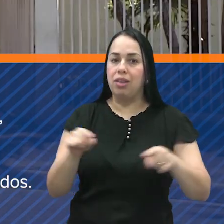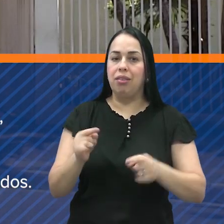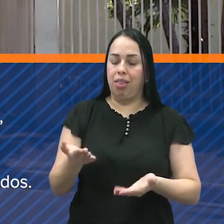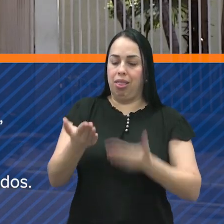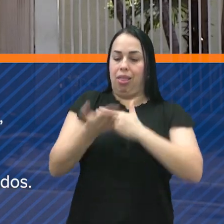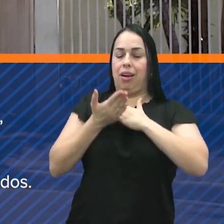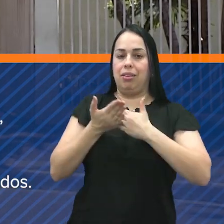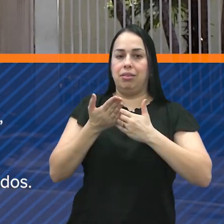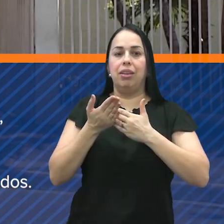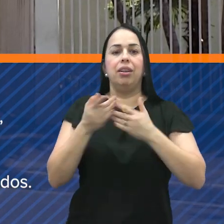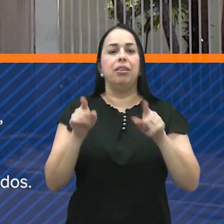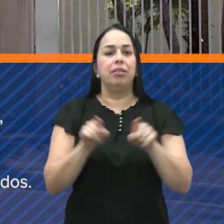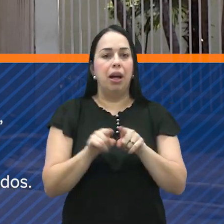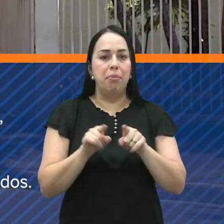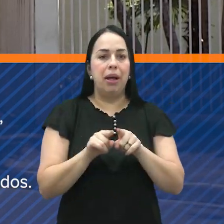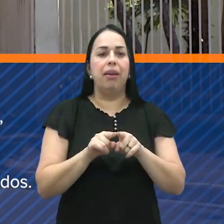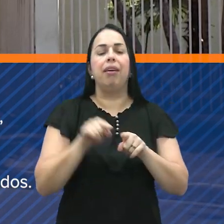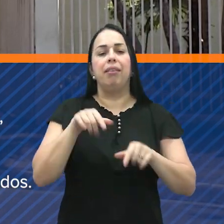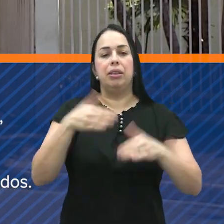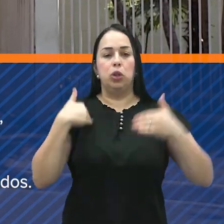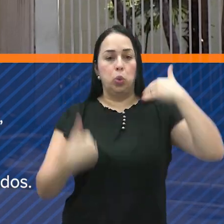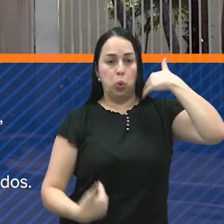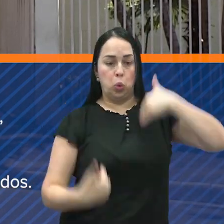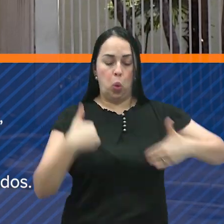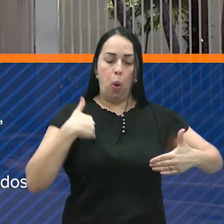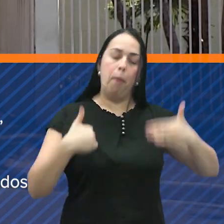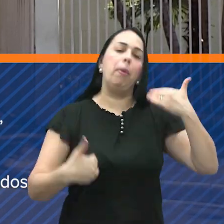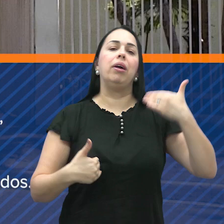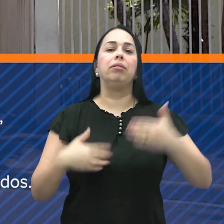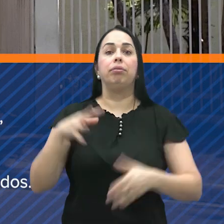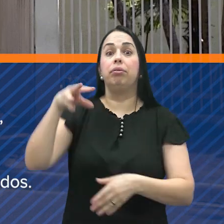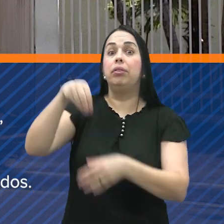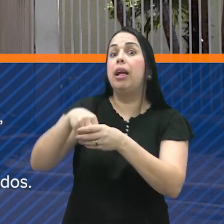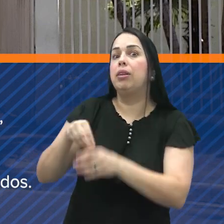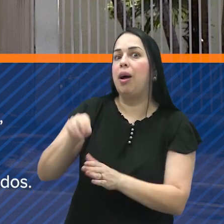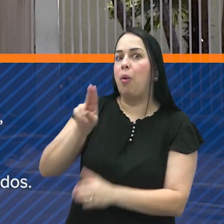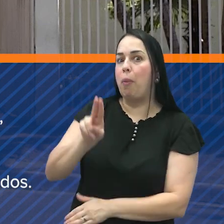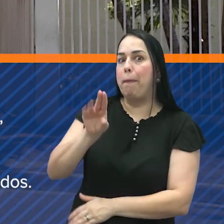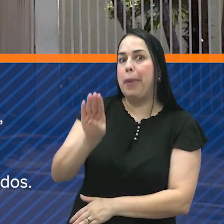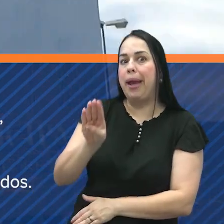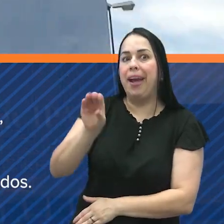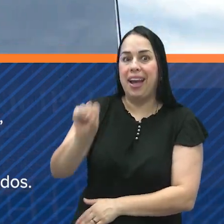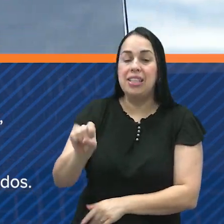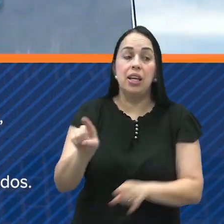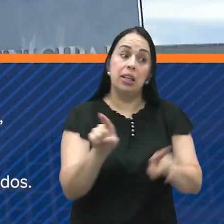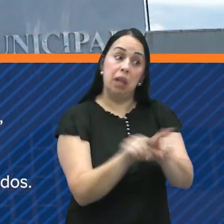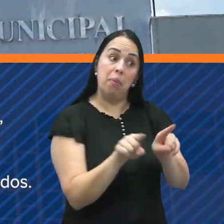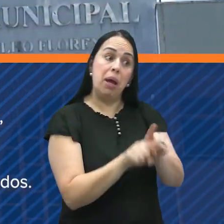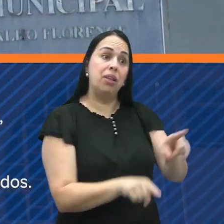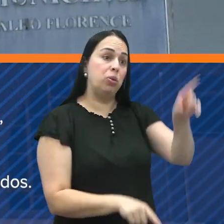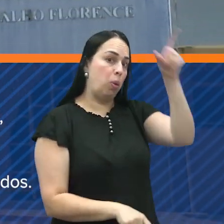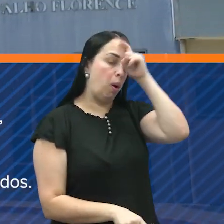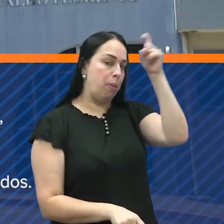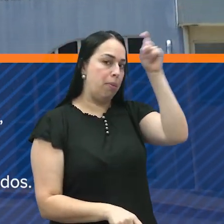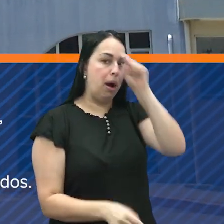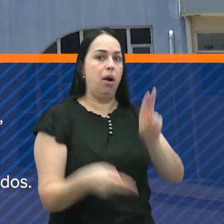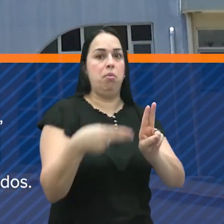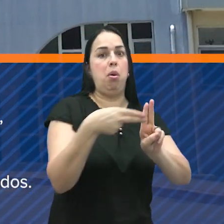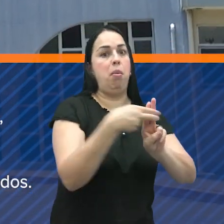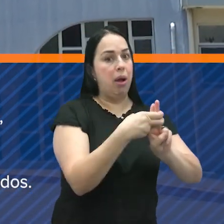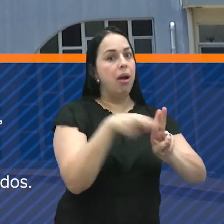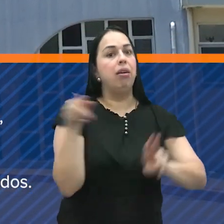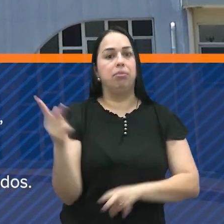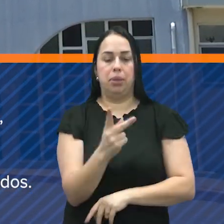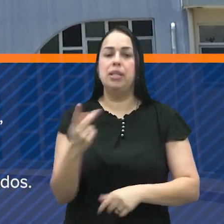e técnicas orientais de terapia corporal nas unidades de saúde e nos hospitais mantidos pelo